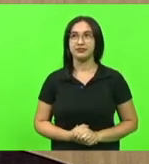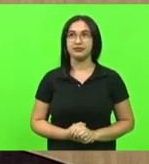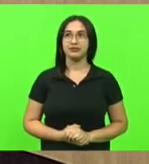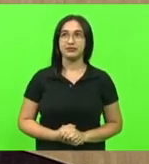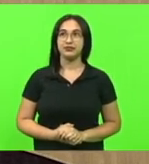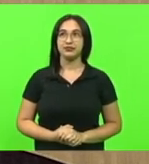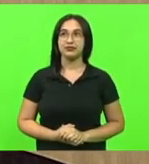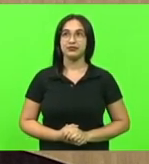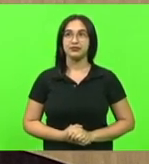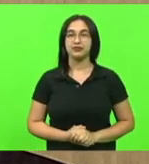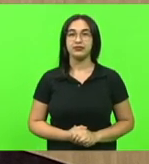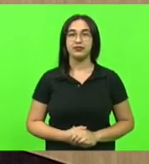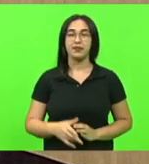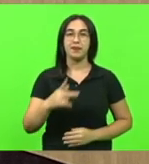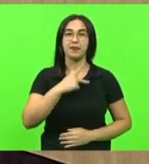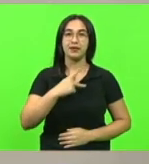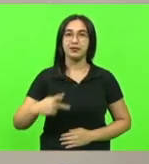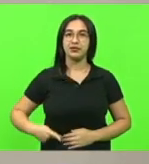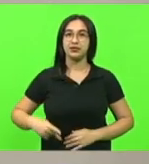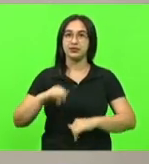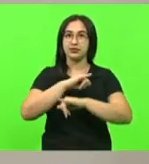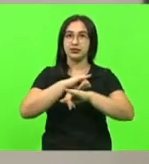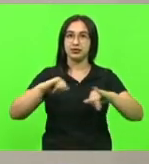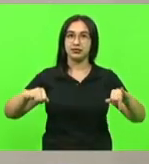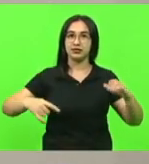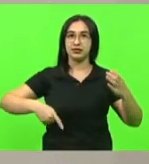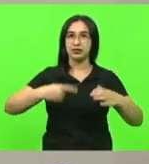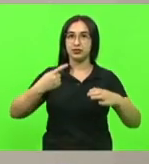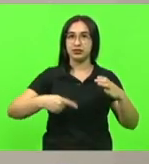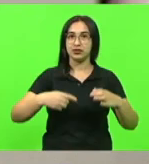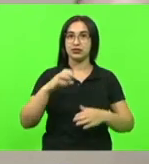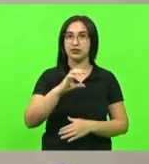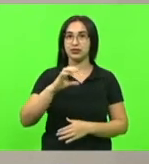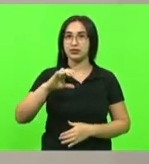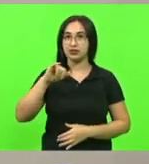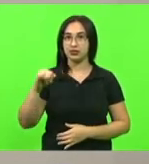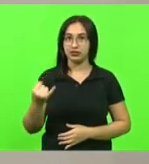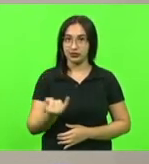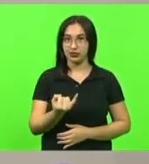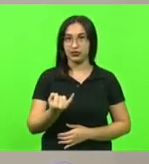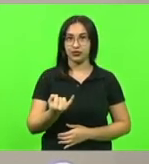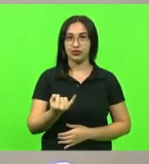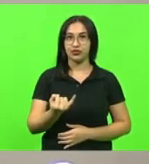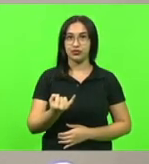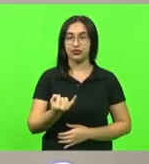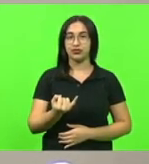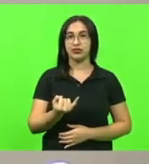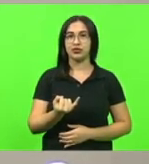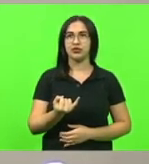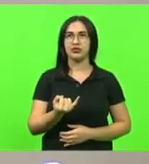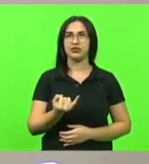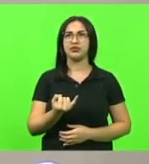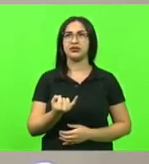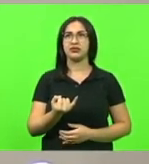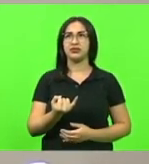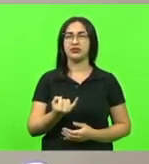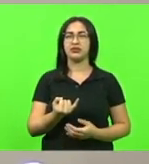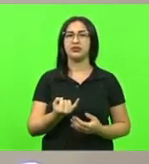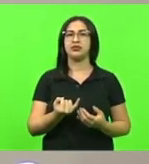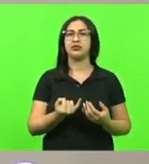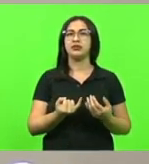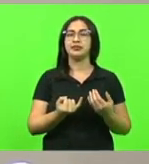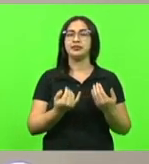A presidência comunica que a Comissão de Constituição e Justiça apresentou o despacho saneador à seguinte matéria.